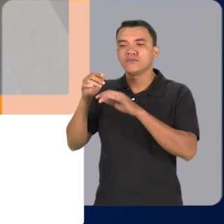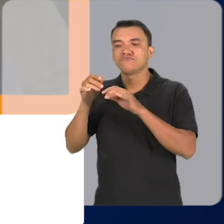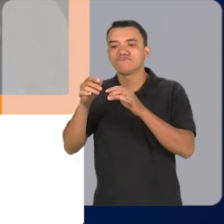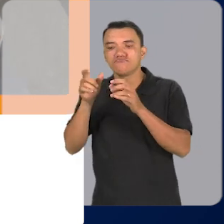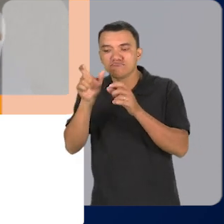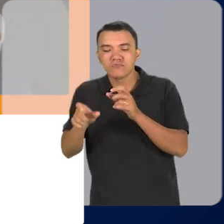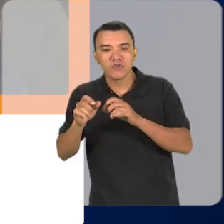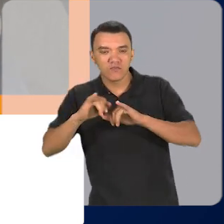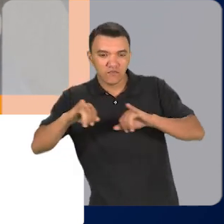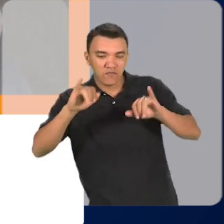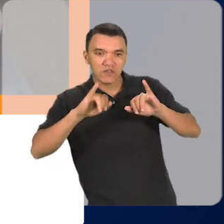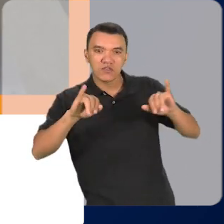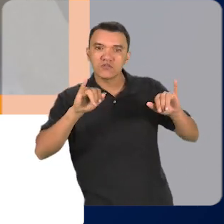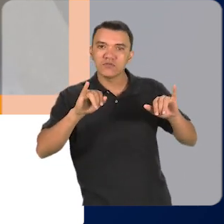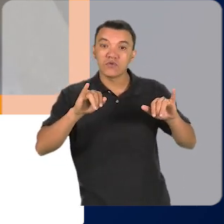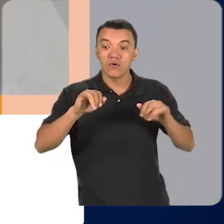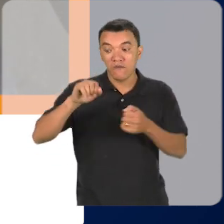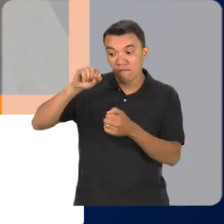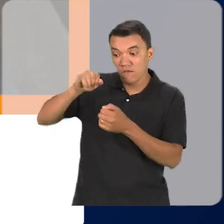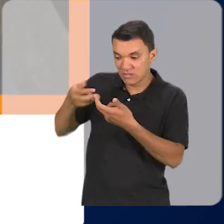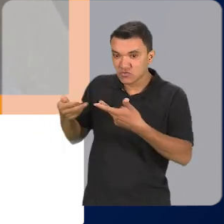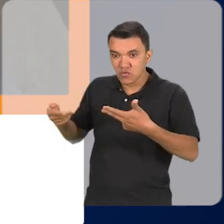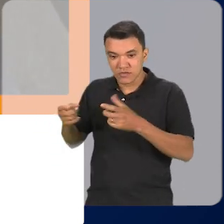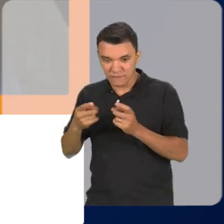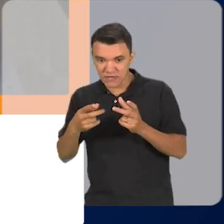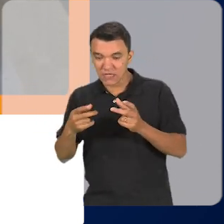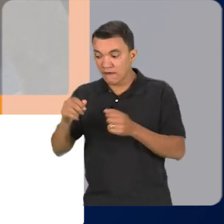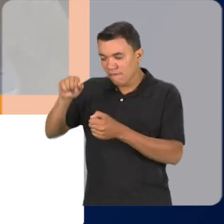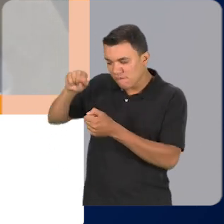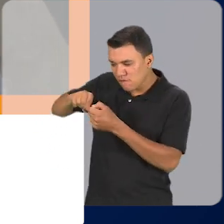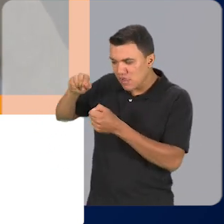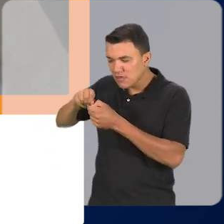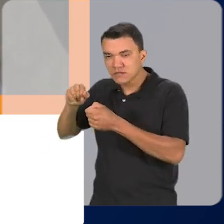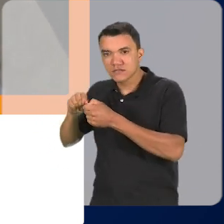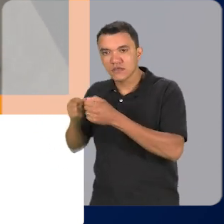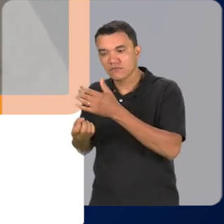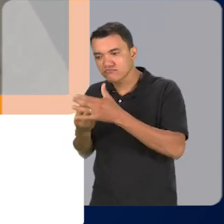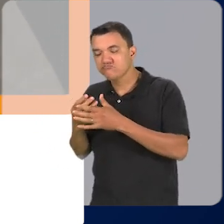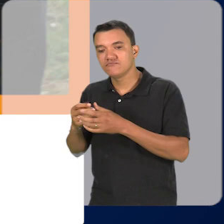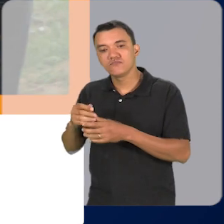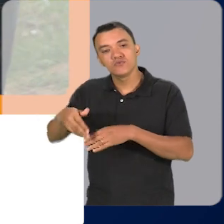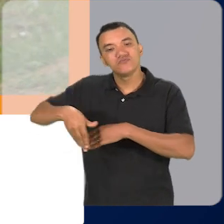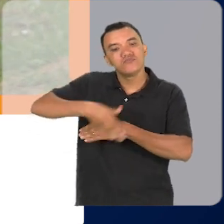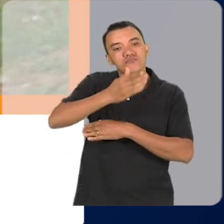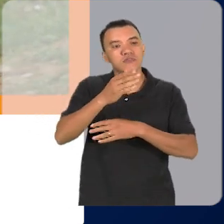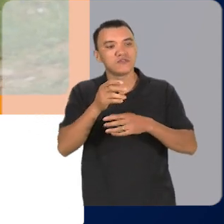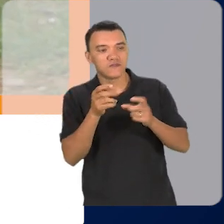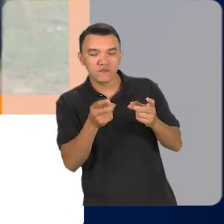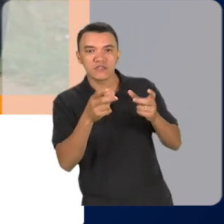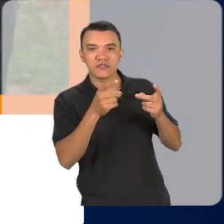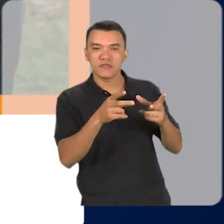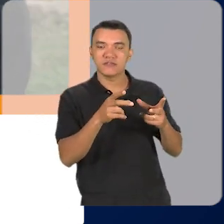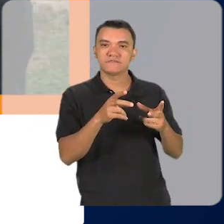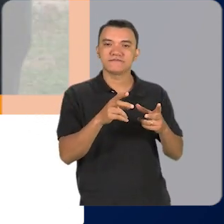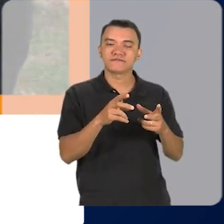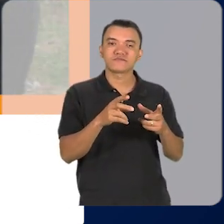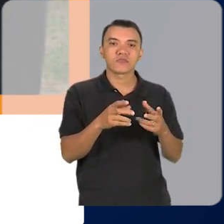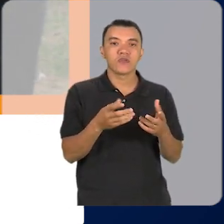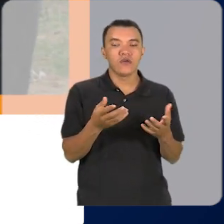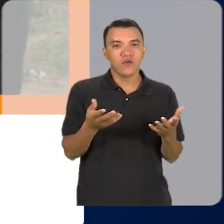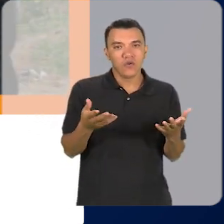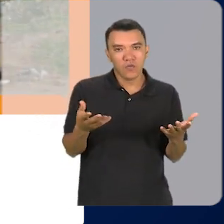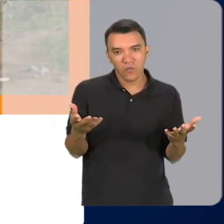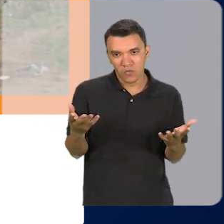uma pregoeira que ainda produz o seu produto e sai para vender, que se a gente for assim, mergulhar na essência